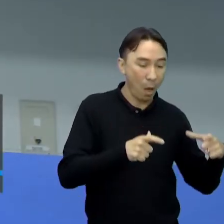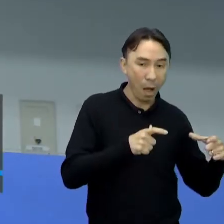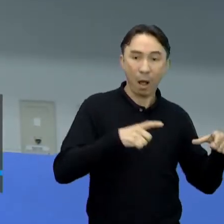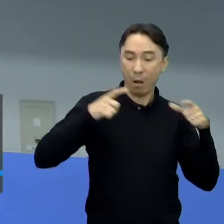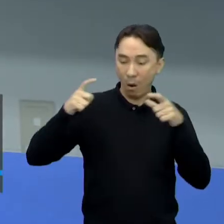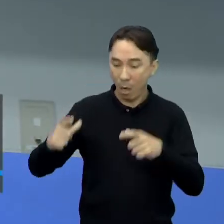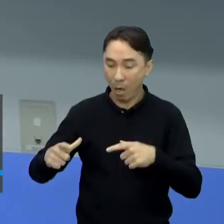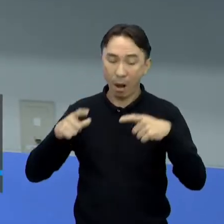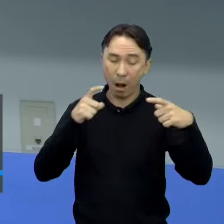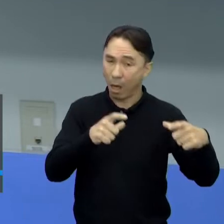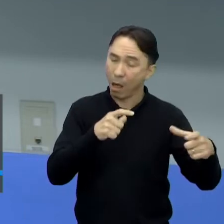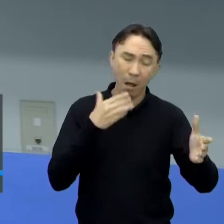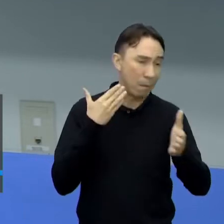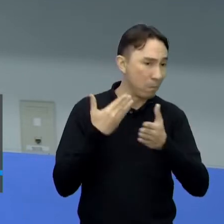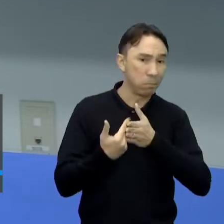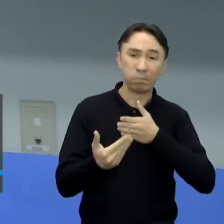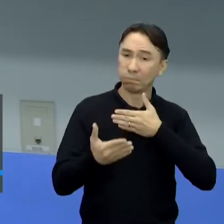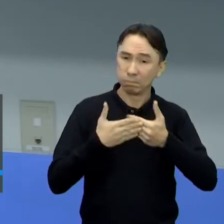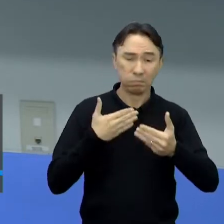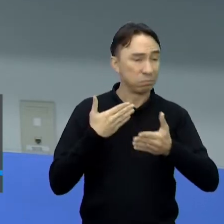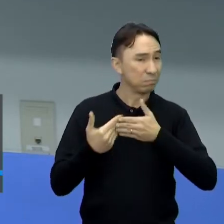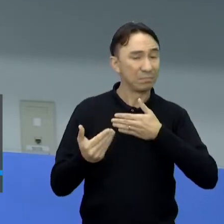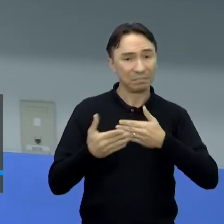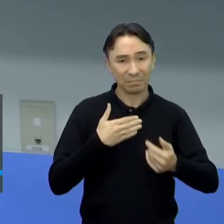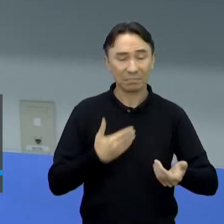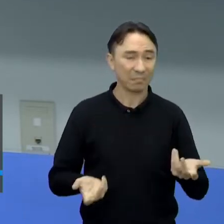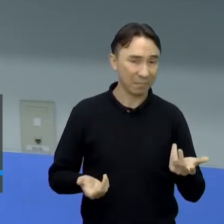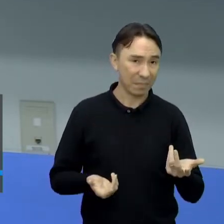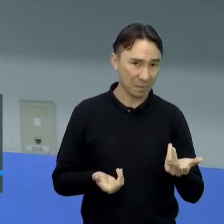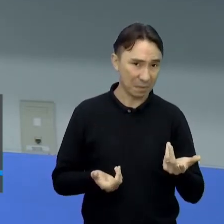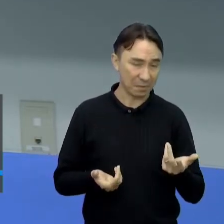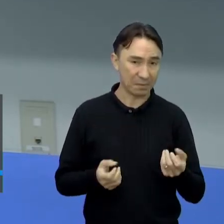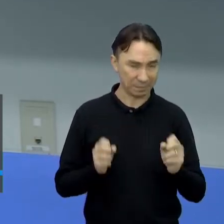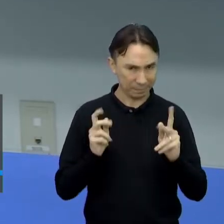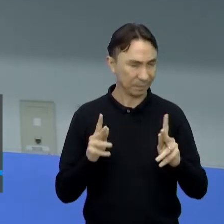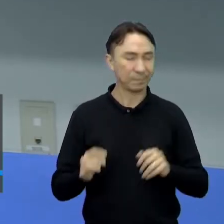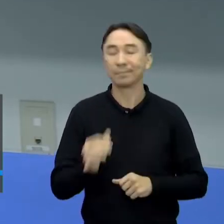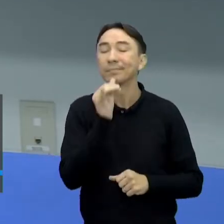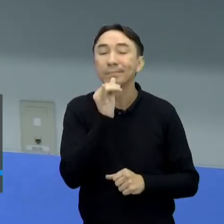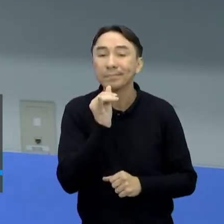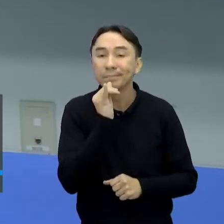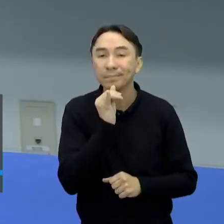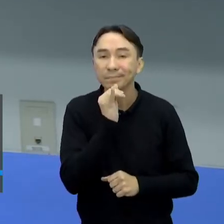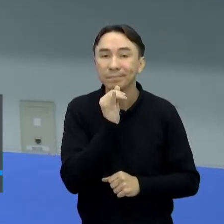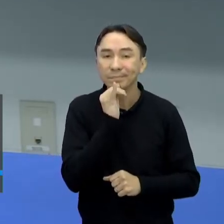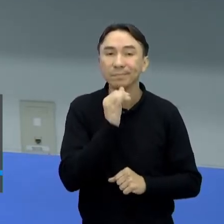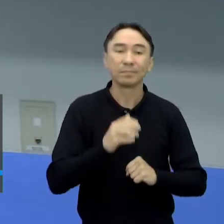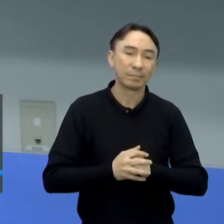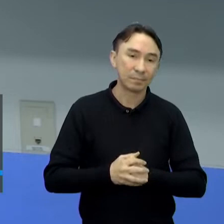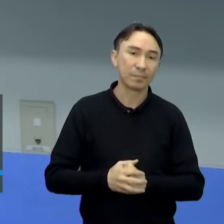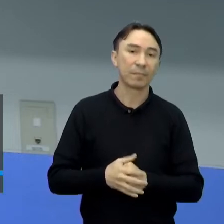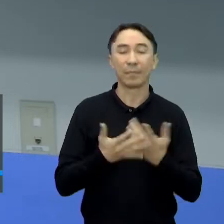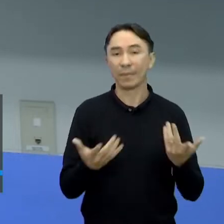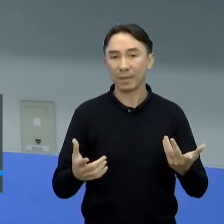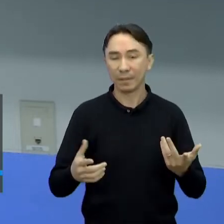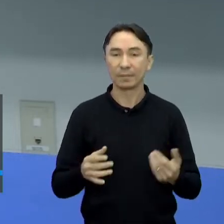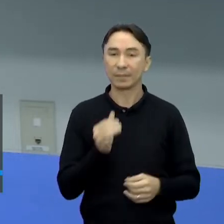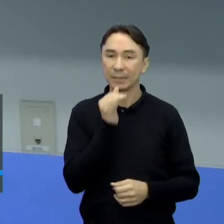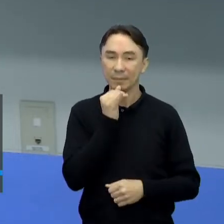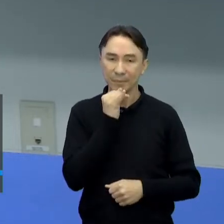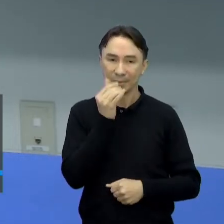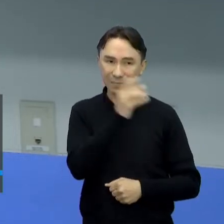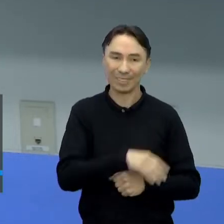seja, não importa onde ela se localize. Vou dar um exemplo. Ritos